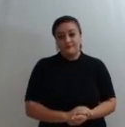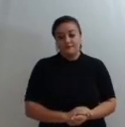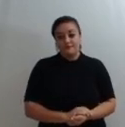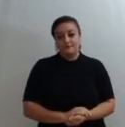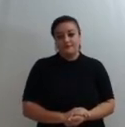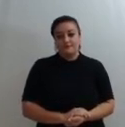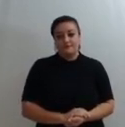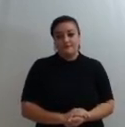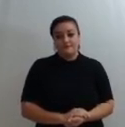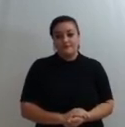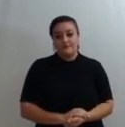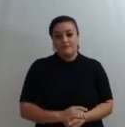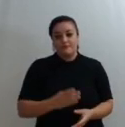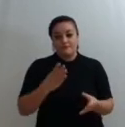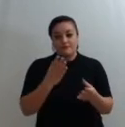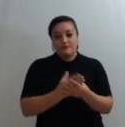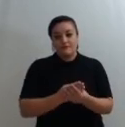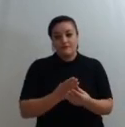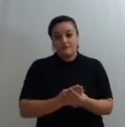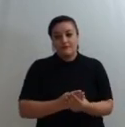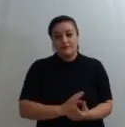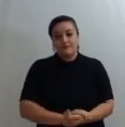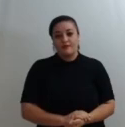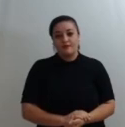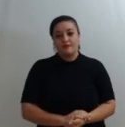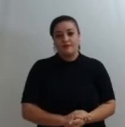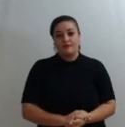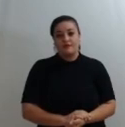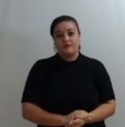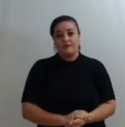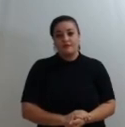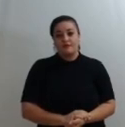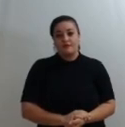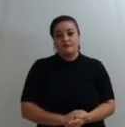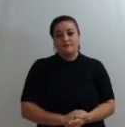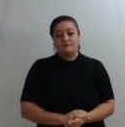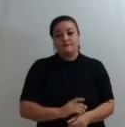com os processos de menor complexidade,